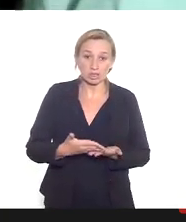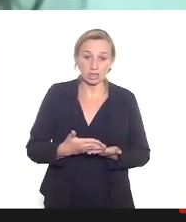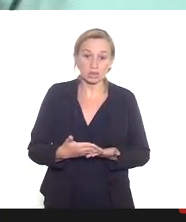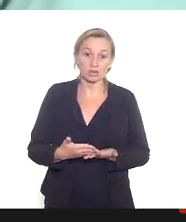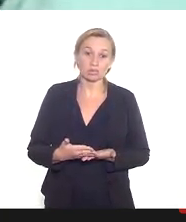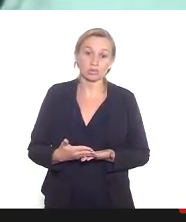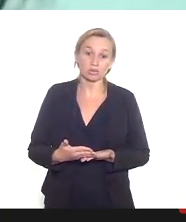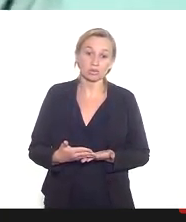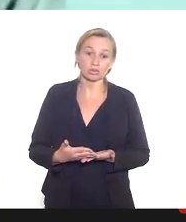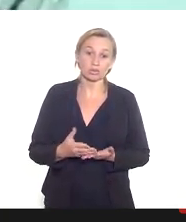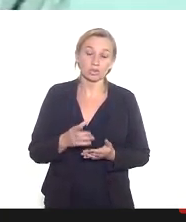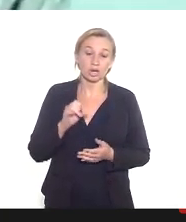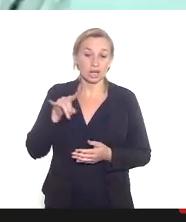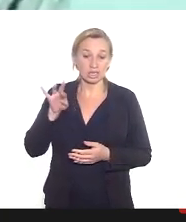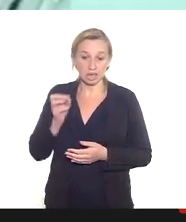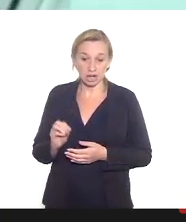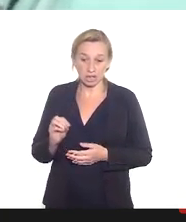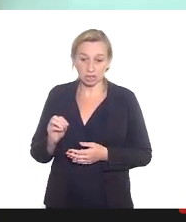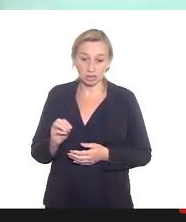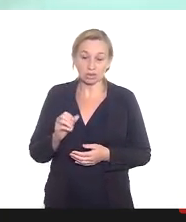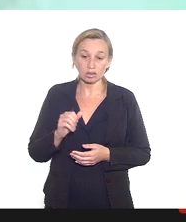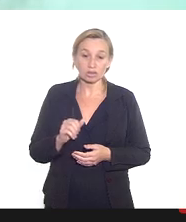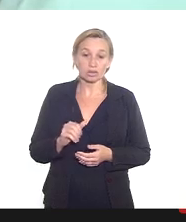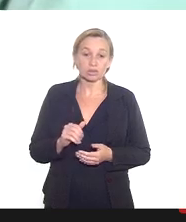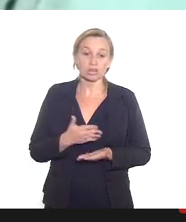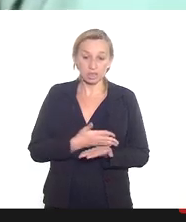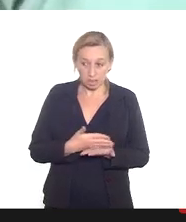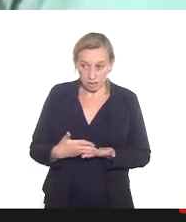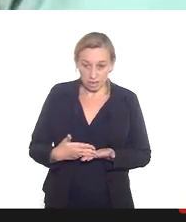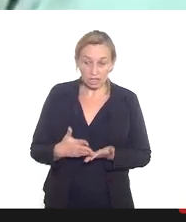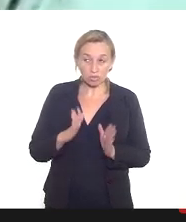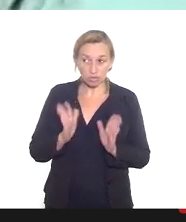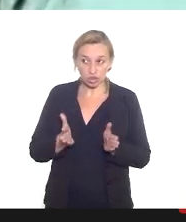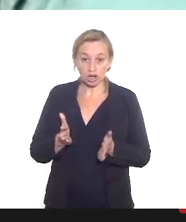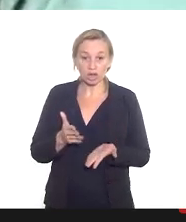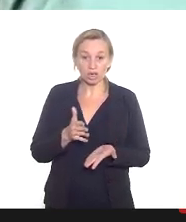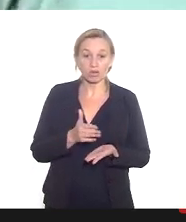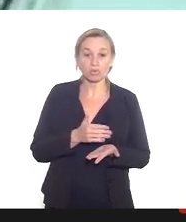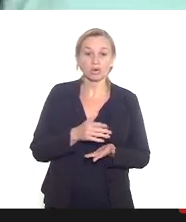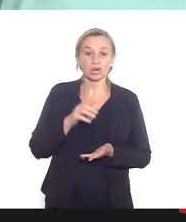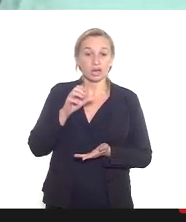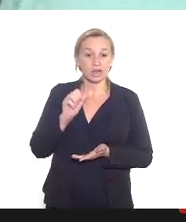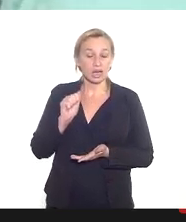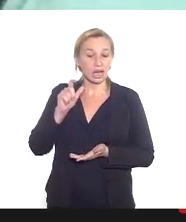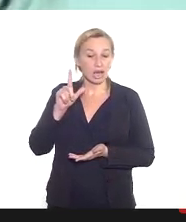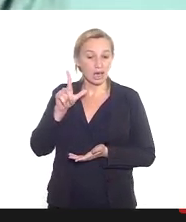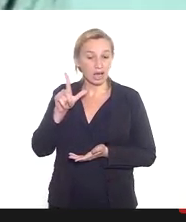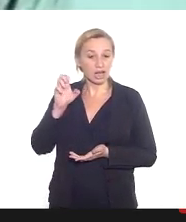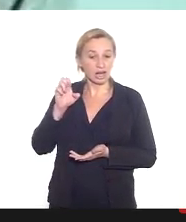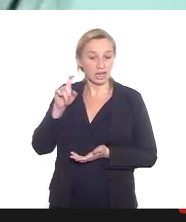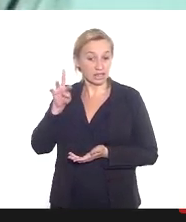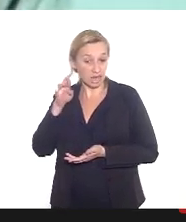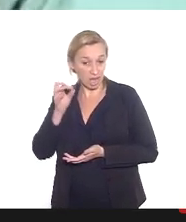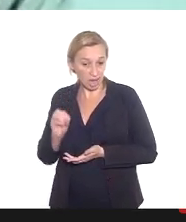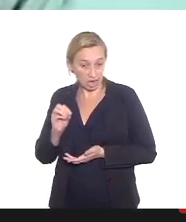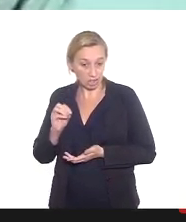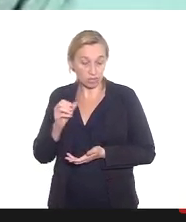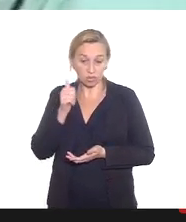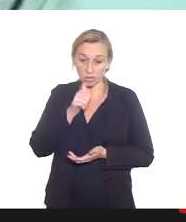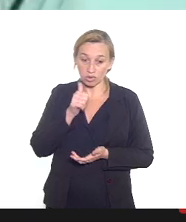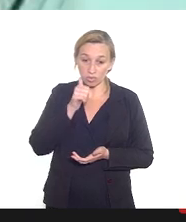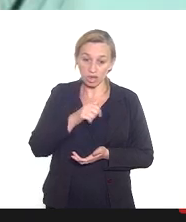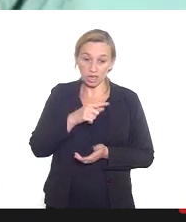a o calendário vacinal para os iniciaremos desculpa o calendário bom para gestante para